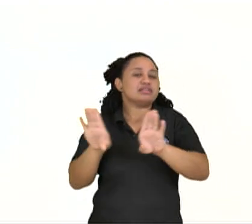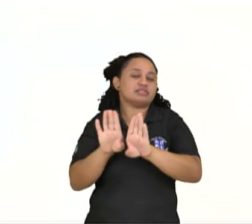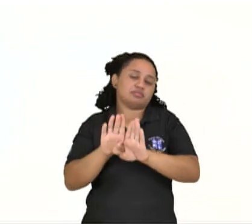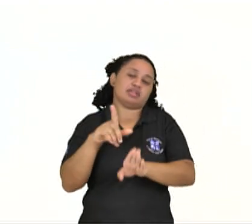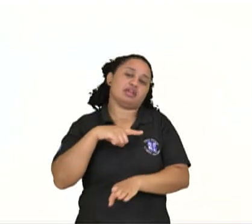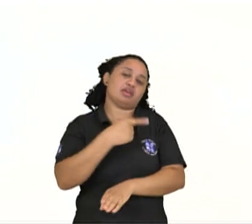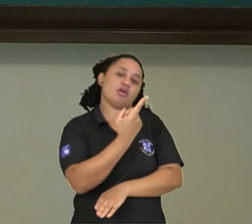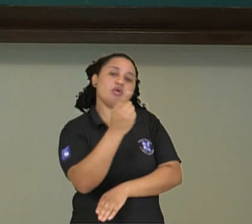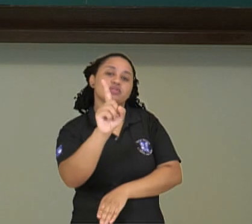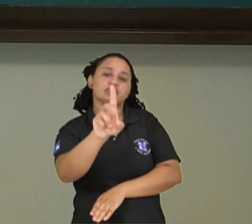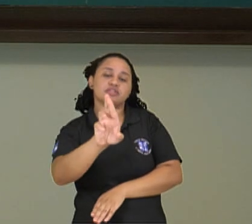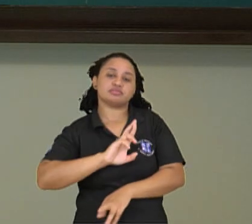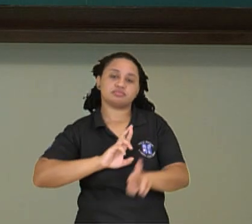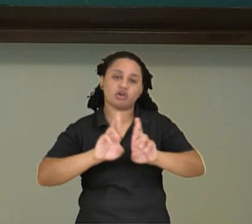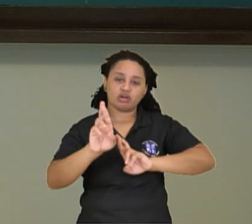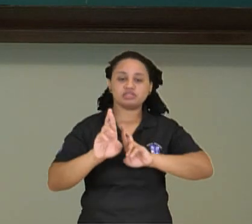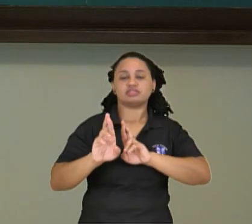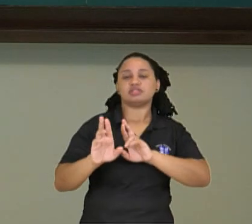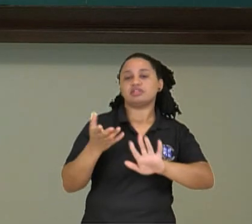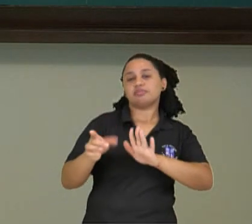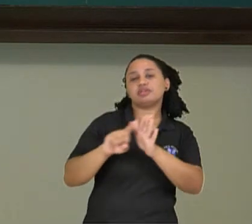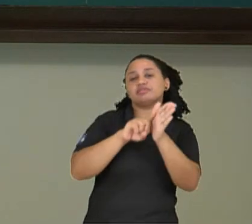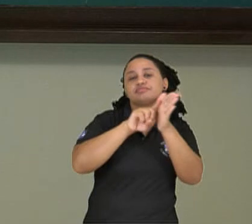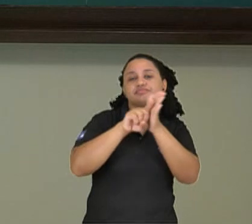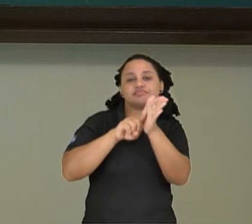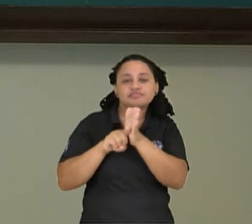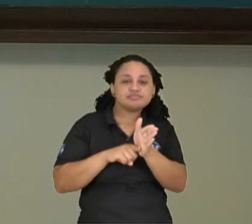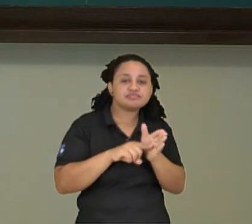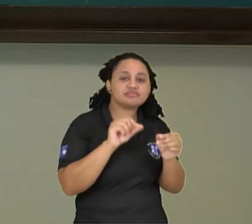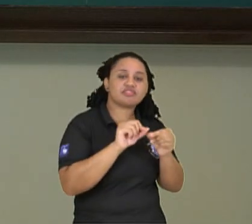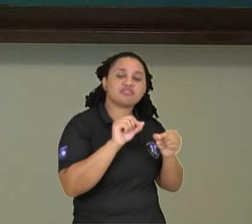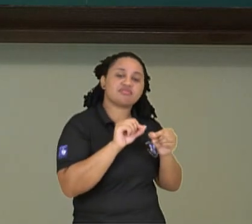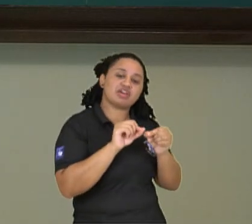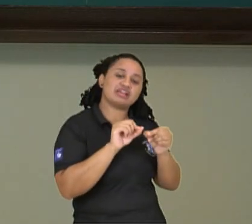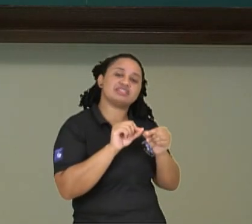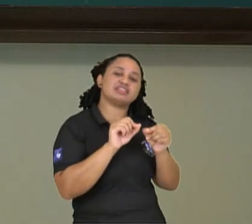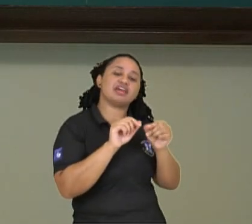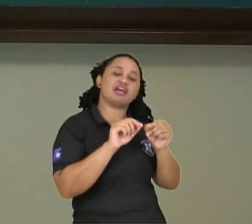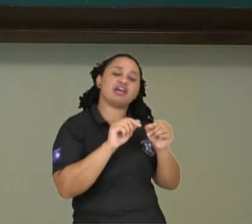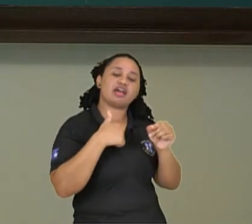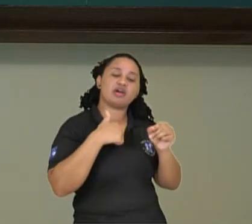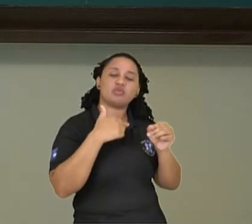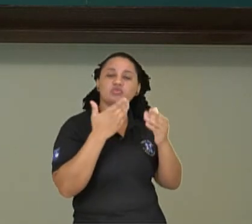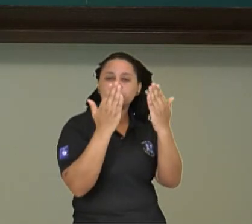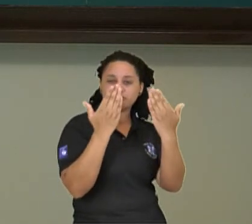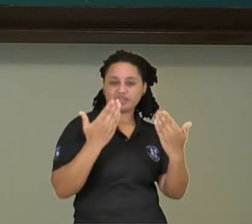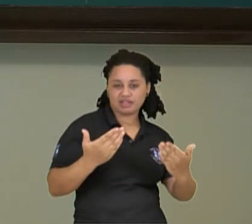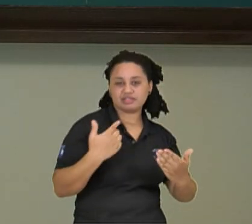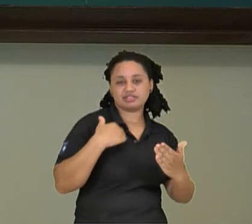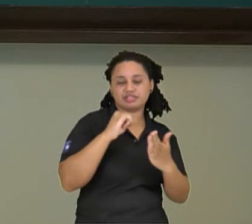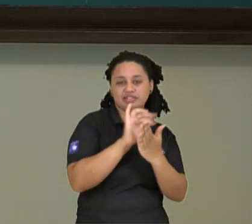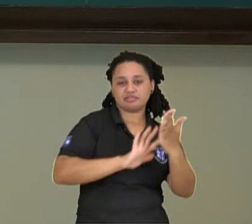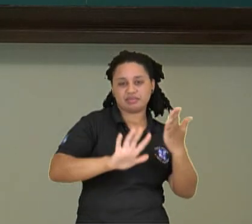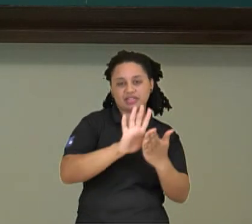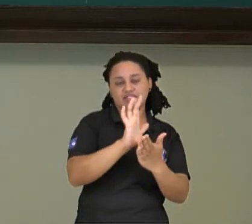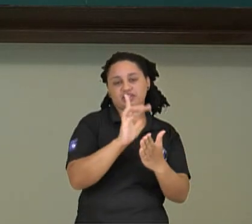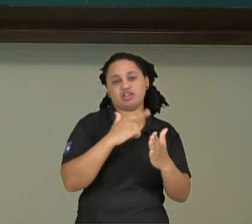Lá na pré-história, a gente viu o quê? Que essas pinturas ocorrem em várias culturas e sociedades.